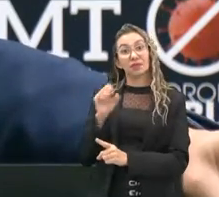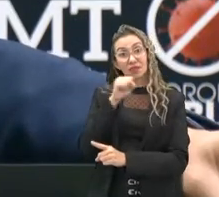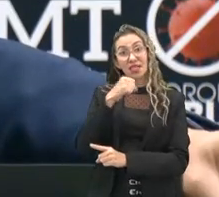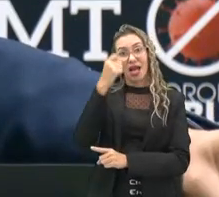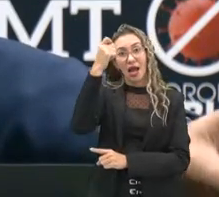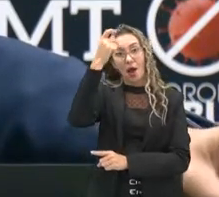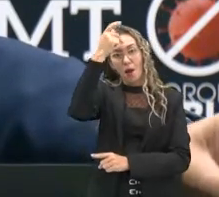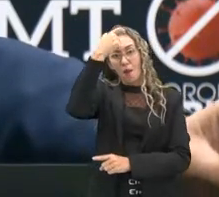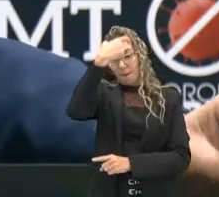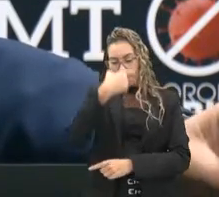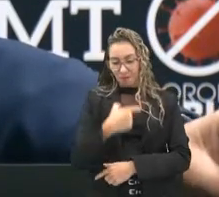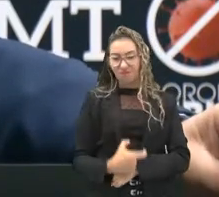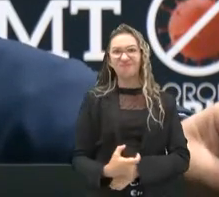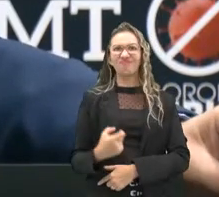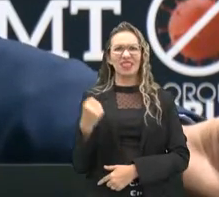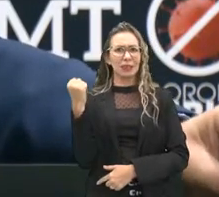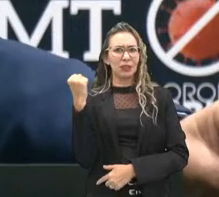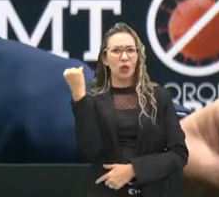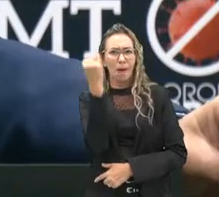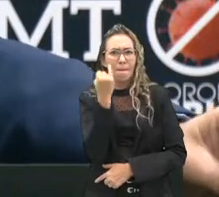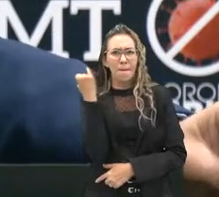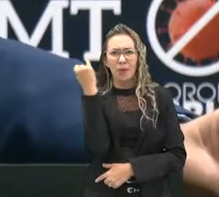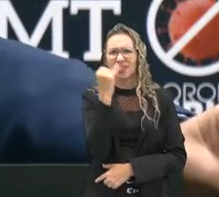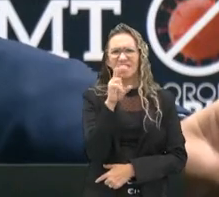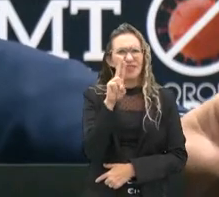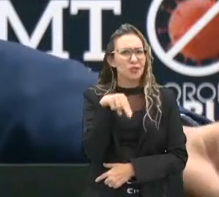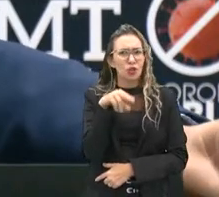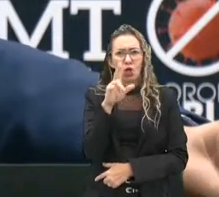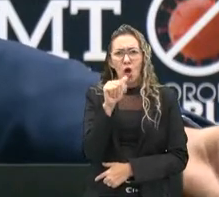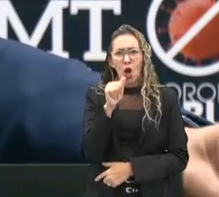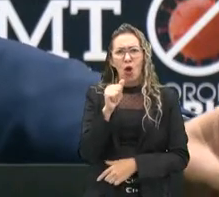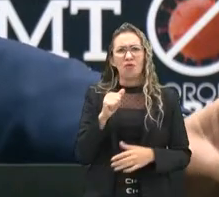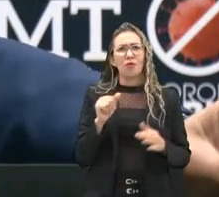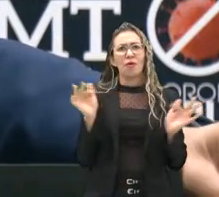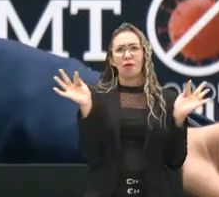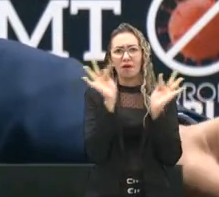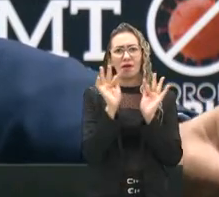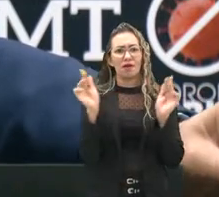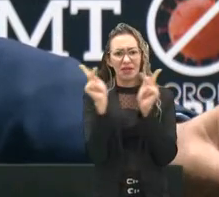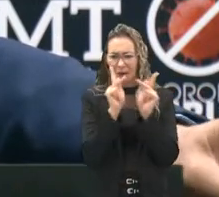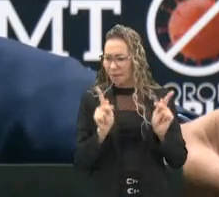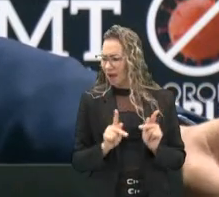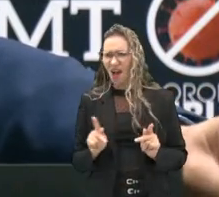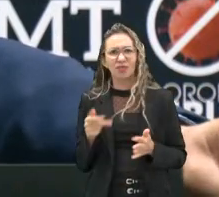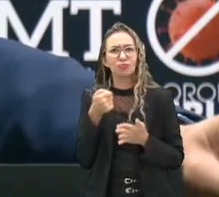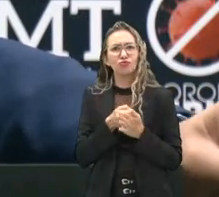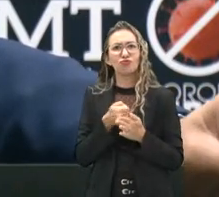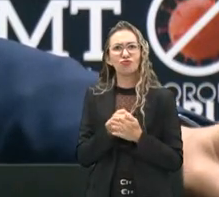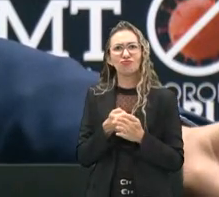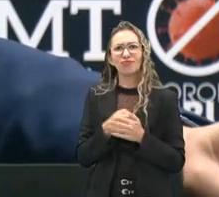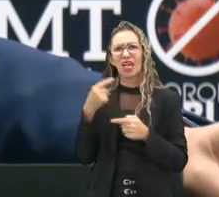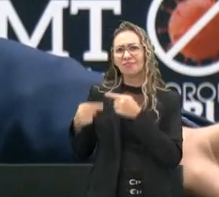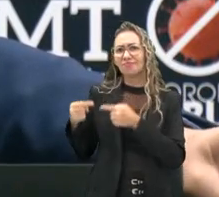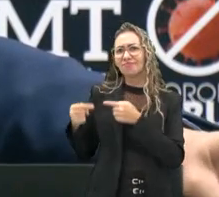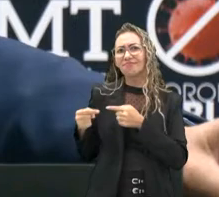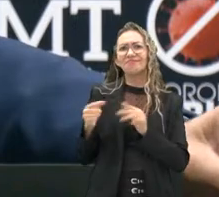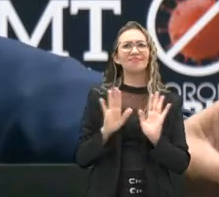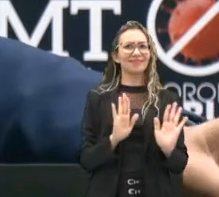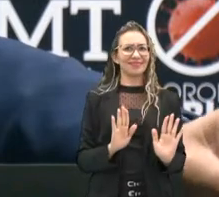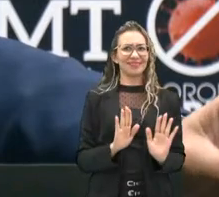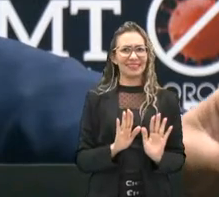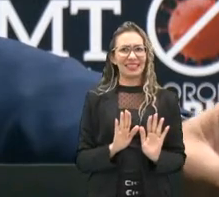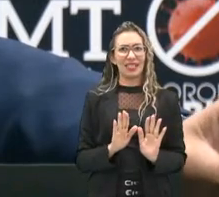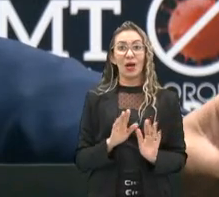sempre. Nunca haverá sobre ele uma pacificação. Quem espera isso pode tirar o cavalo da chuva, porque